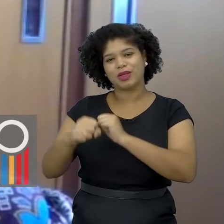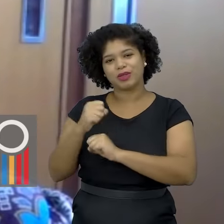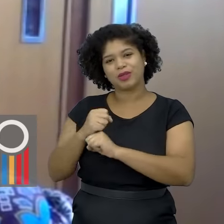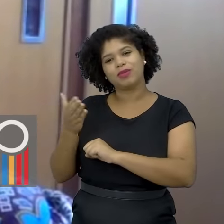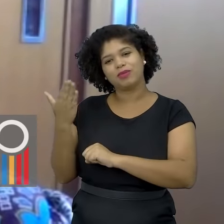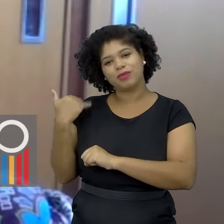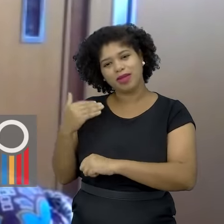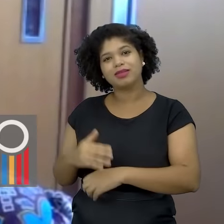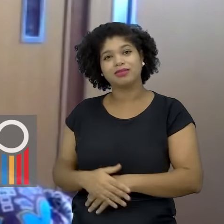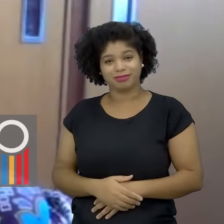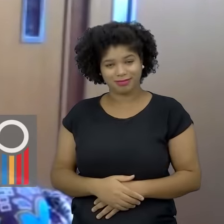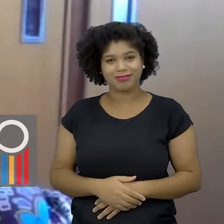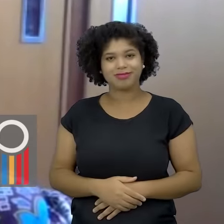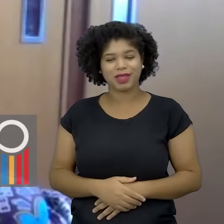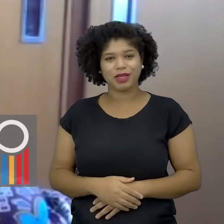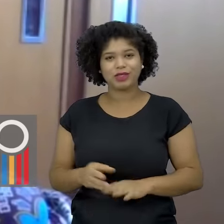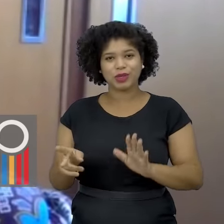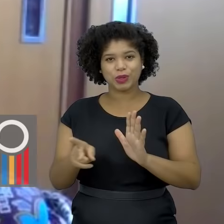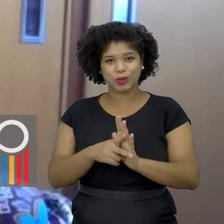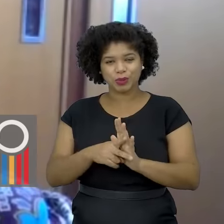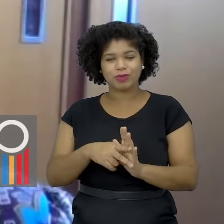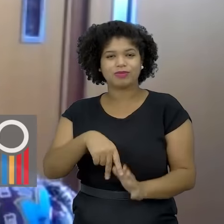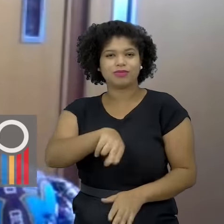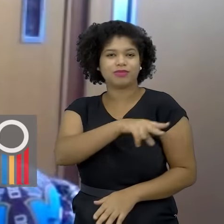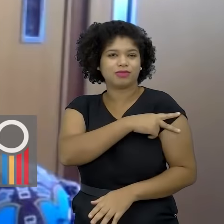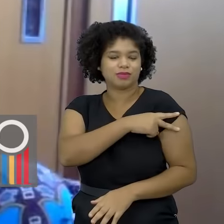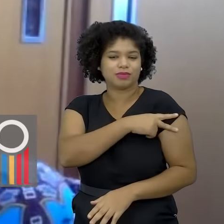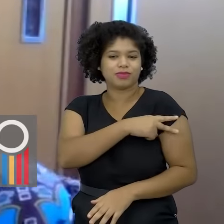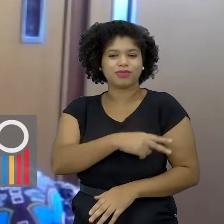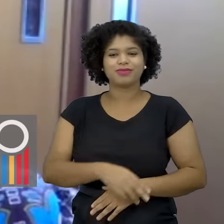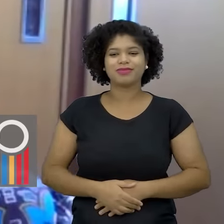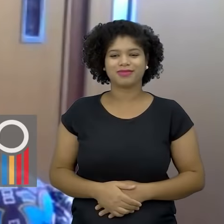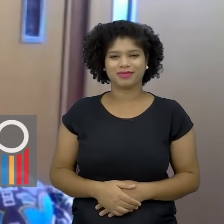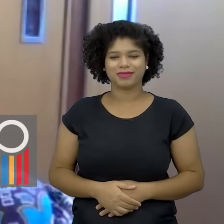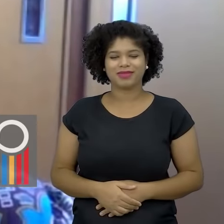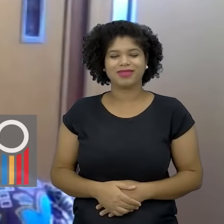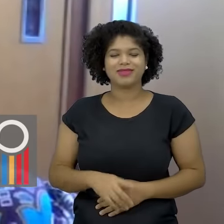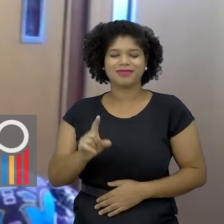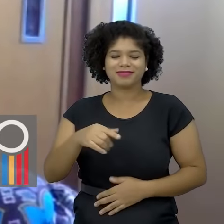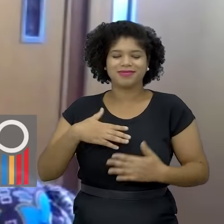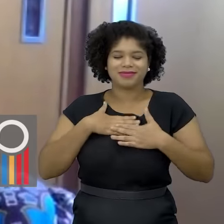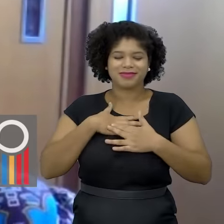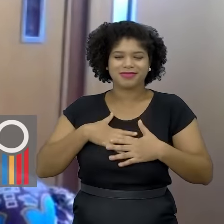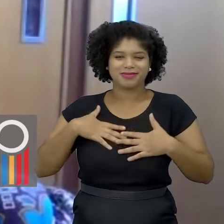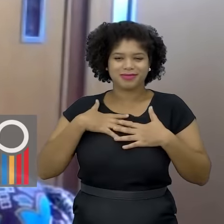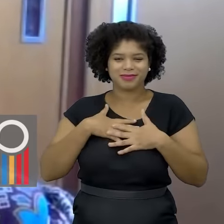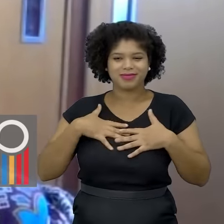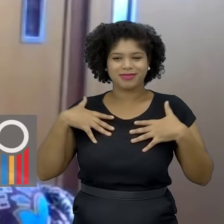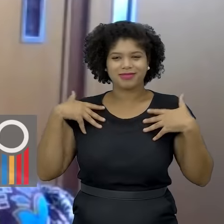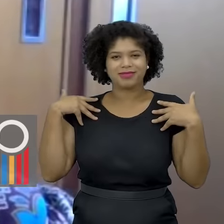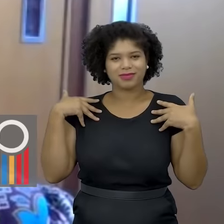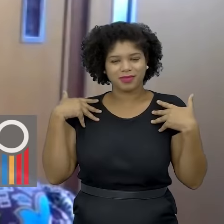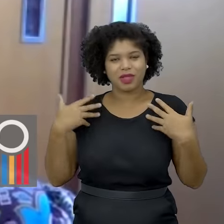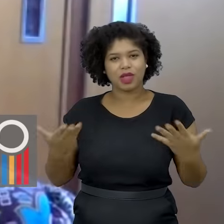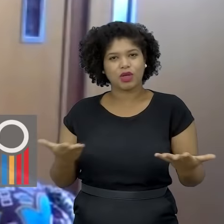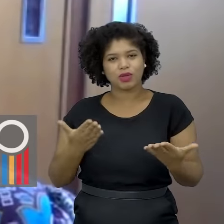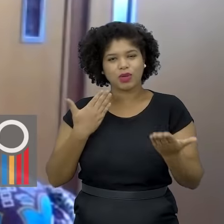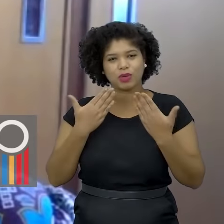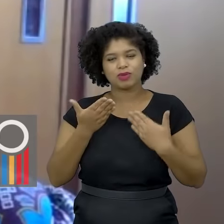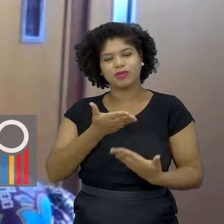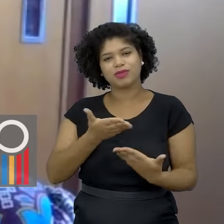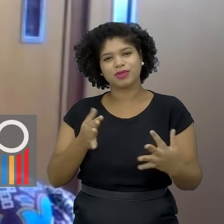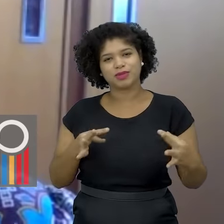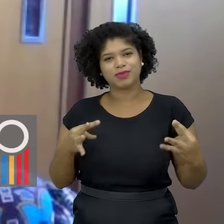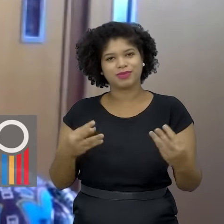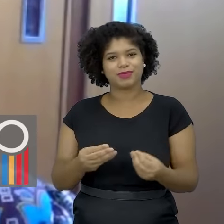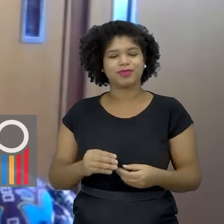com as transmissões de ano, do segundo ano. Então é sempre uma honra, né, compartilhar esse momento aqui com